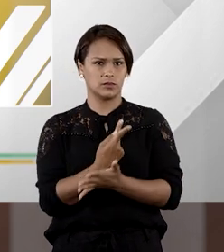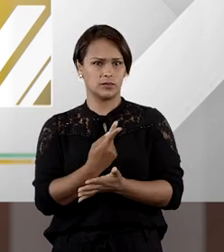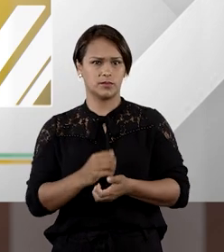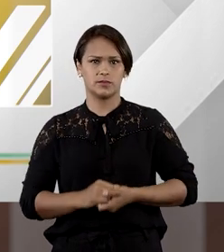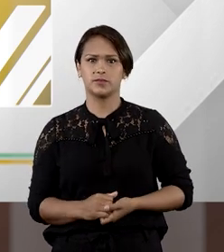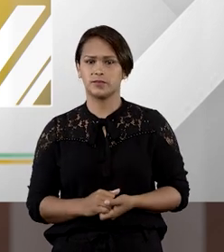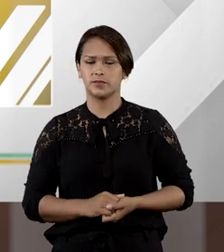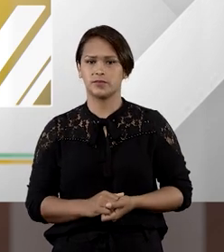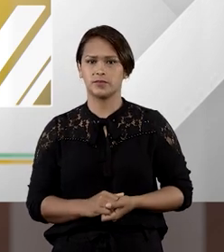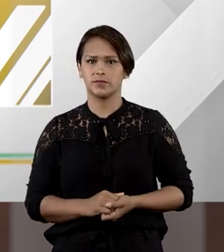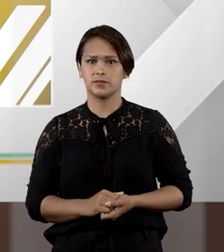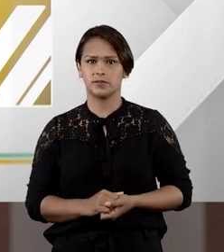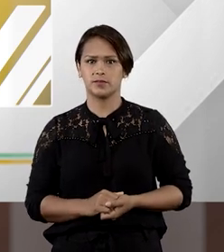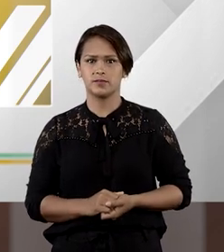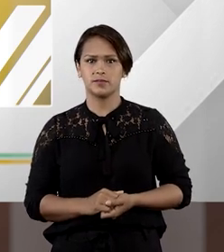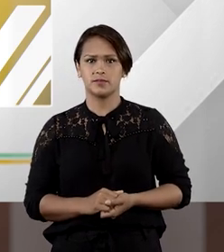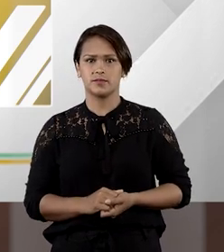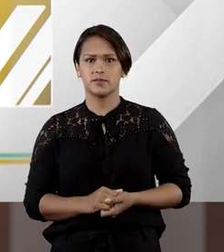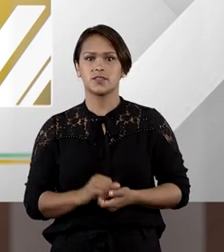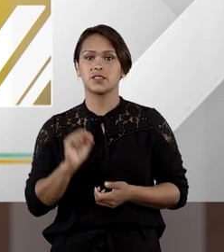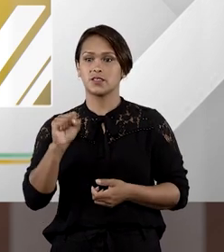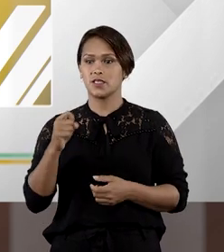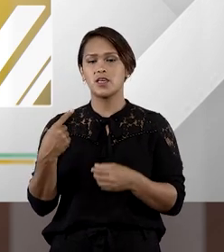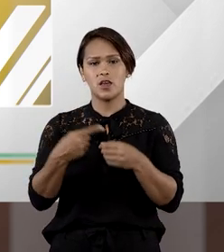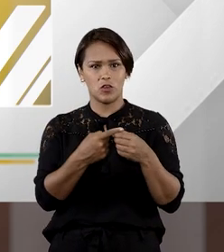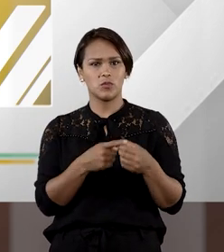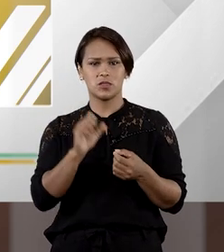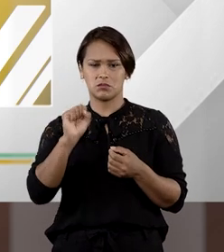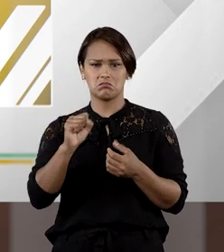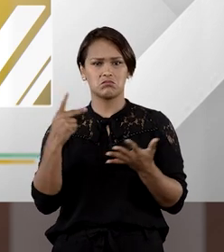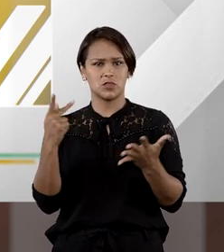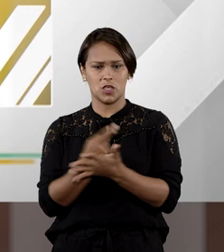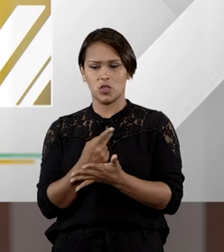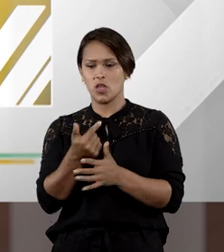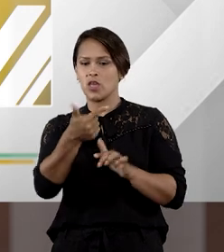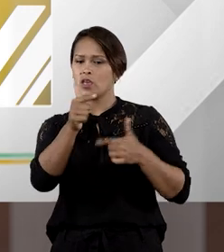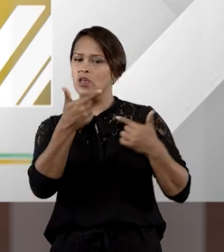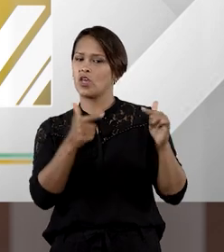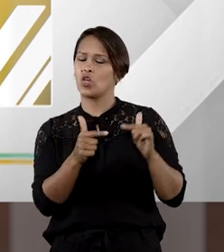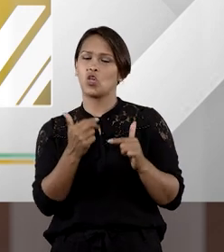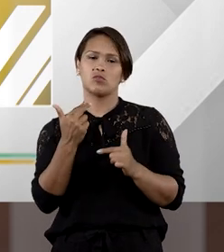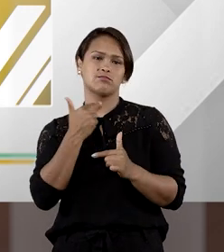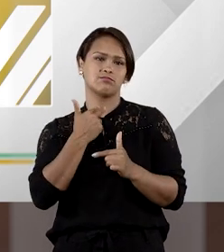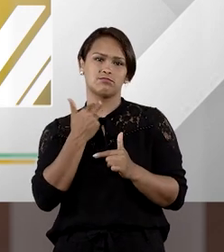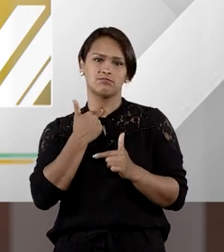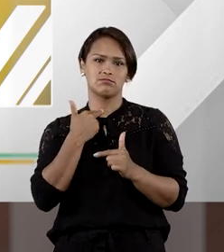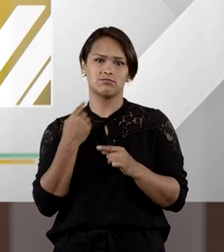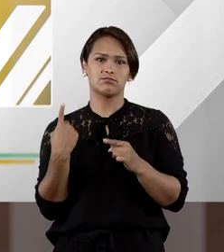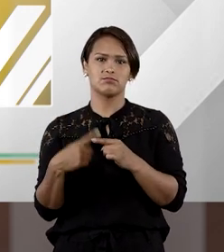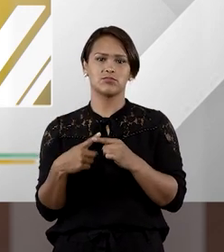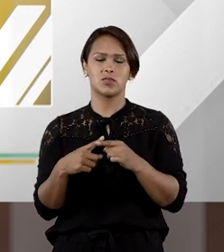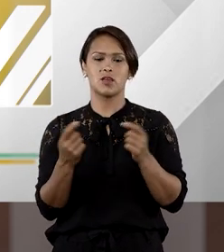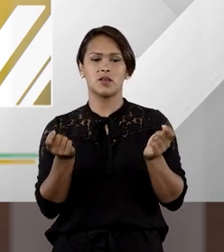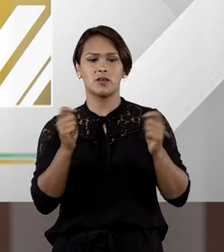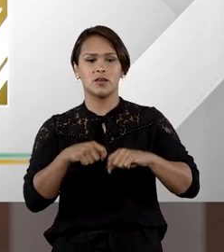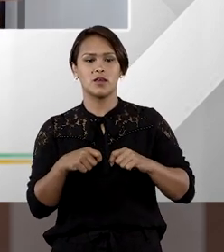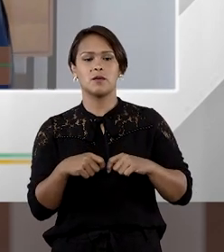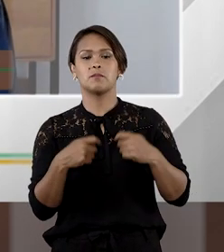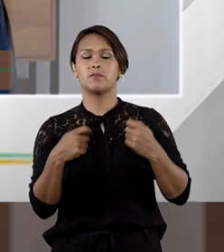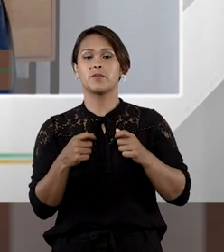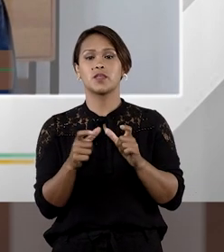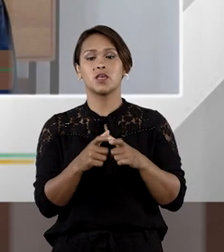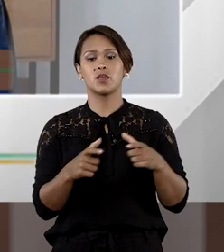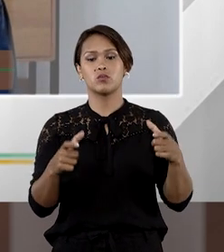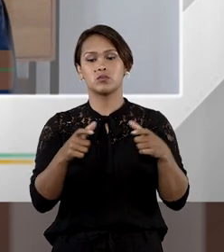acontece? Em alguns locais, sim. Em outros, Não, e isso depende